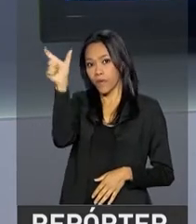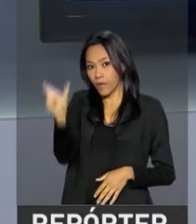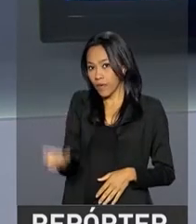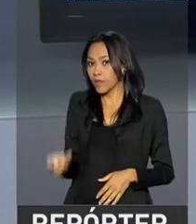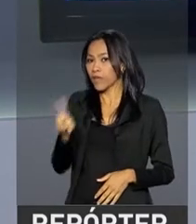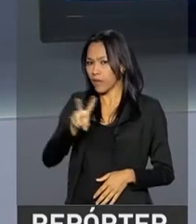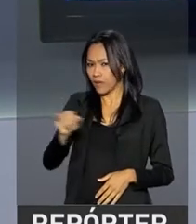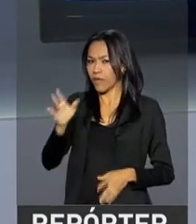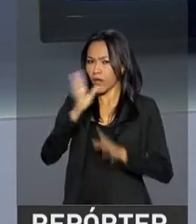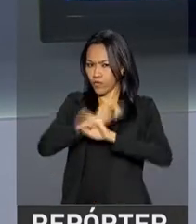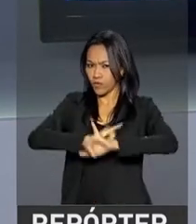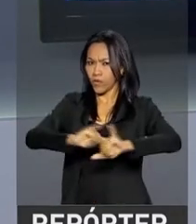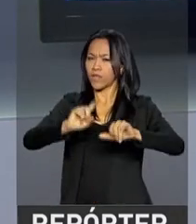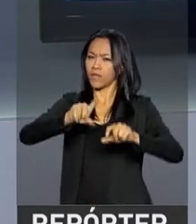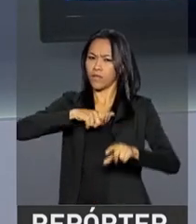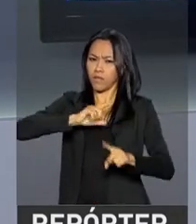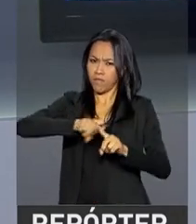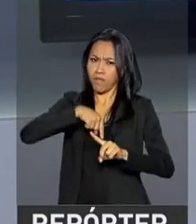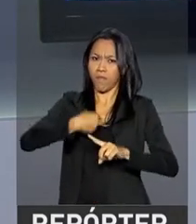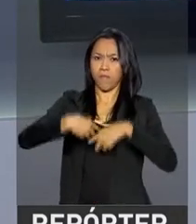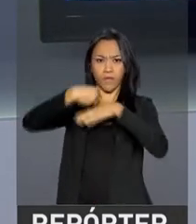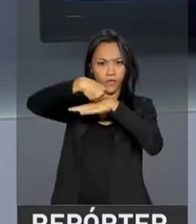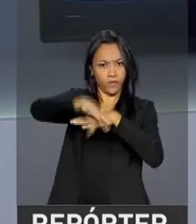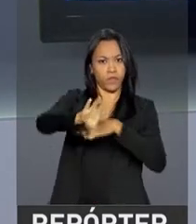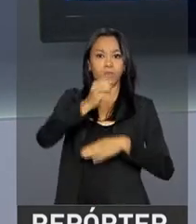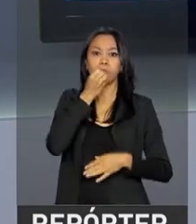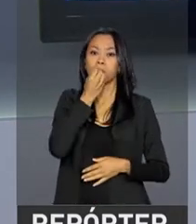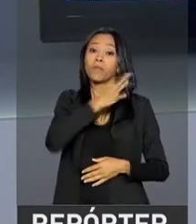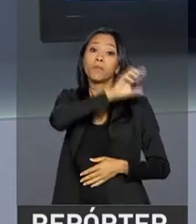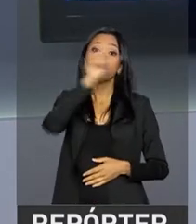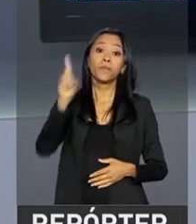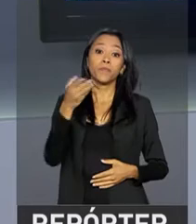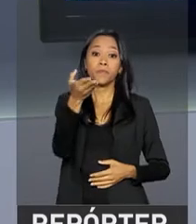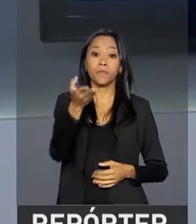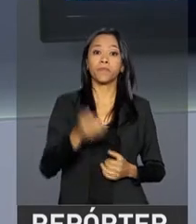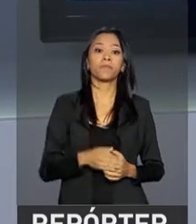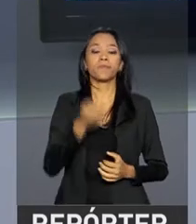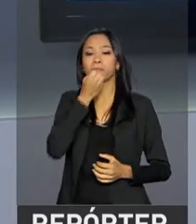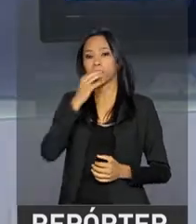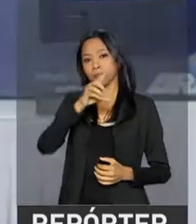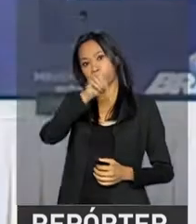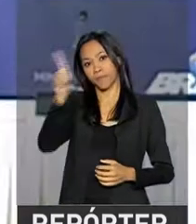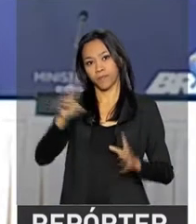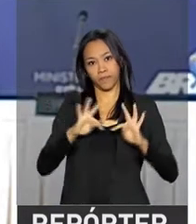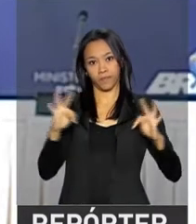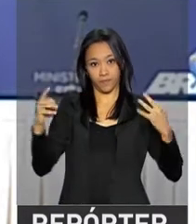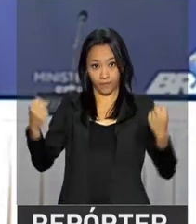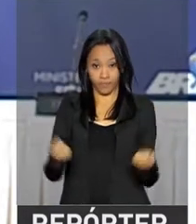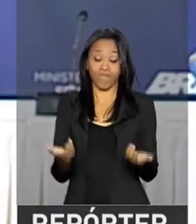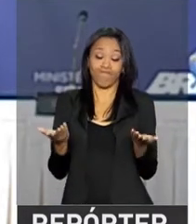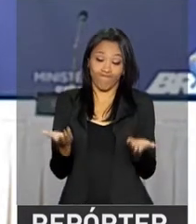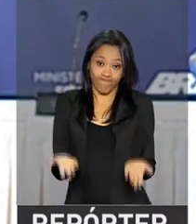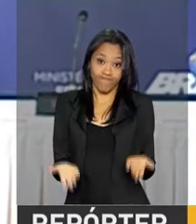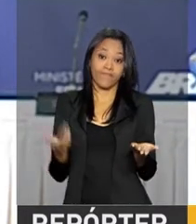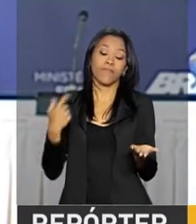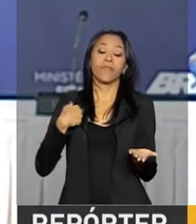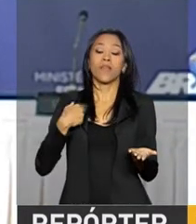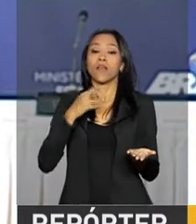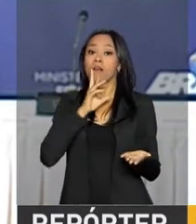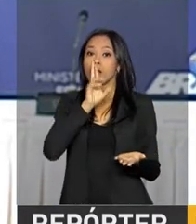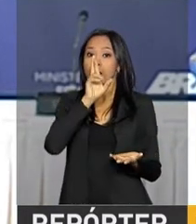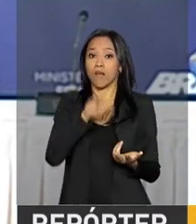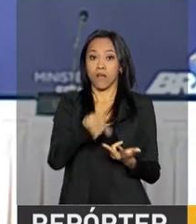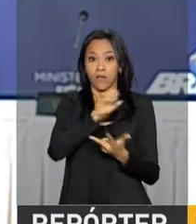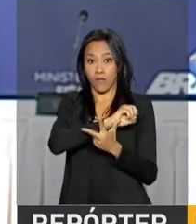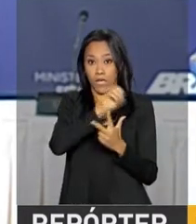divulgação ter mais informações para a gente não é bom dia bond james bond a todos pois é jaime o resultado do enem do ano passado foi